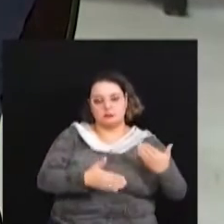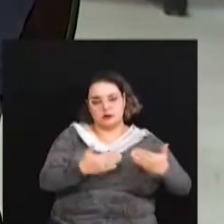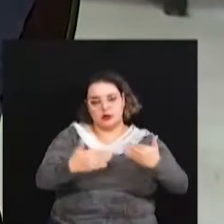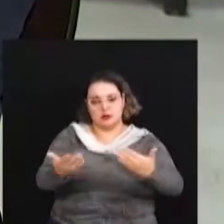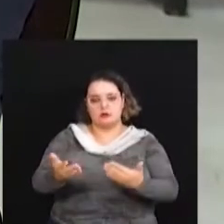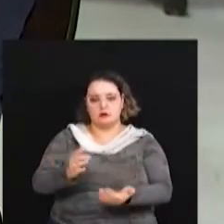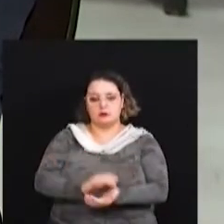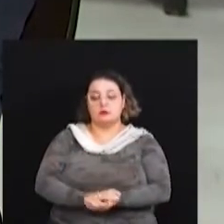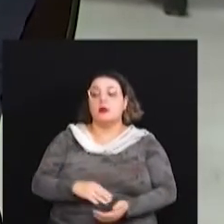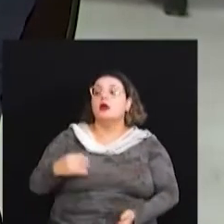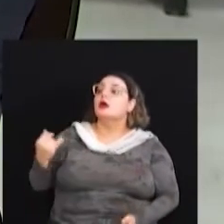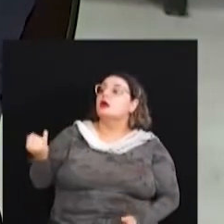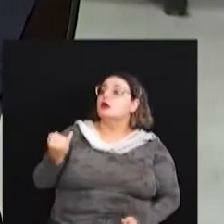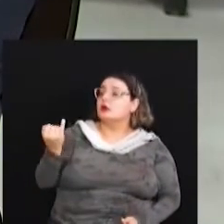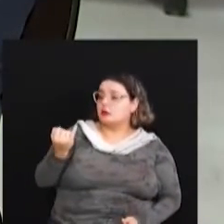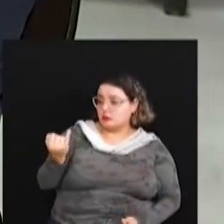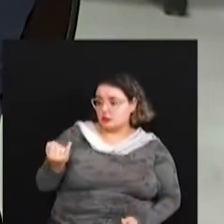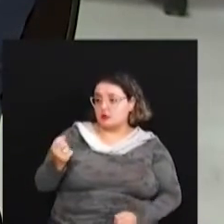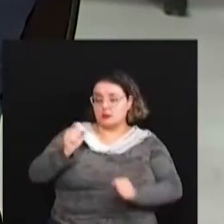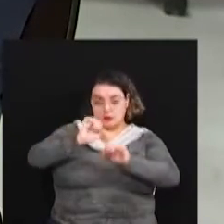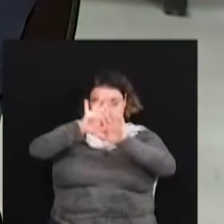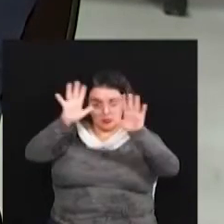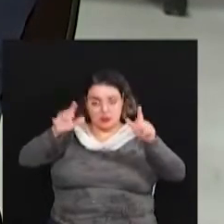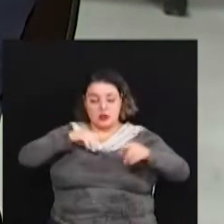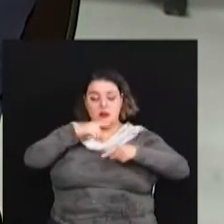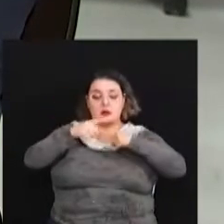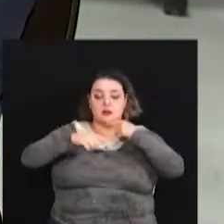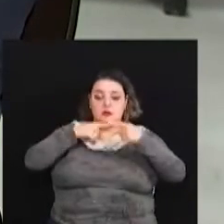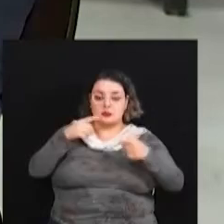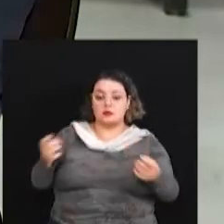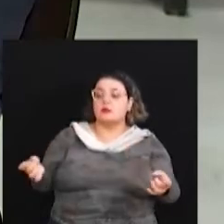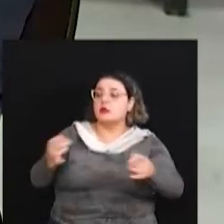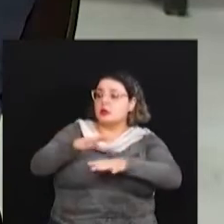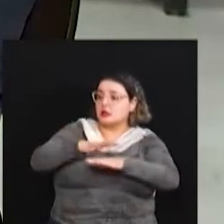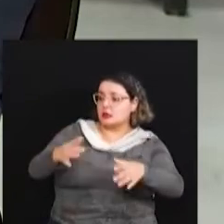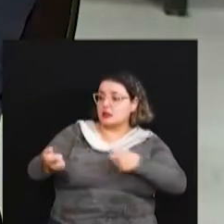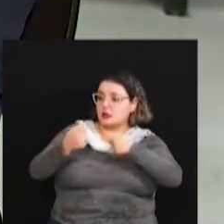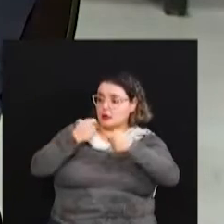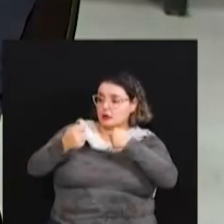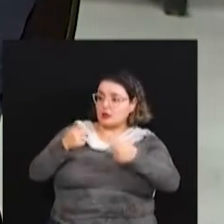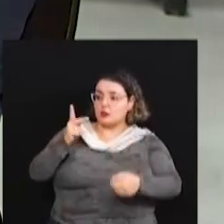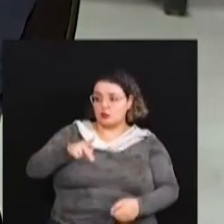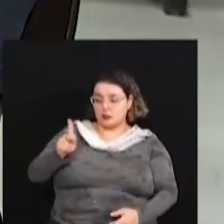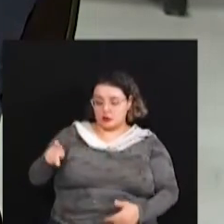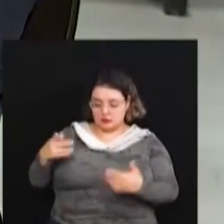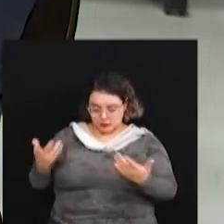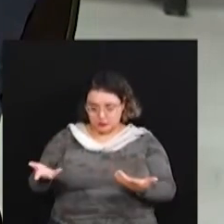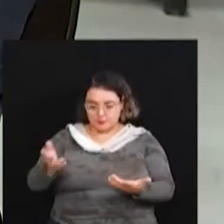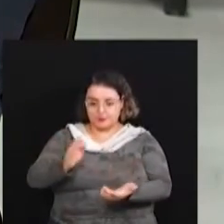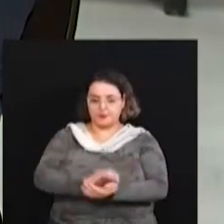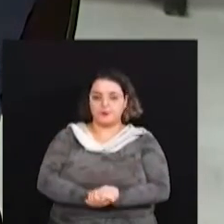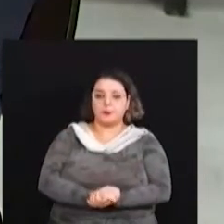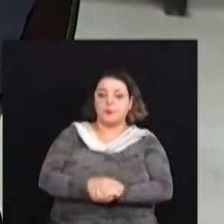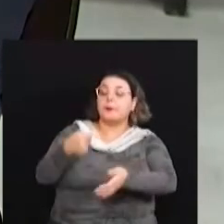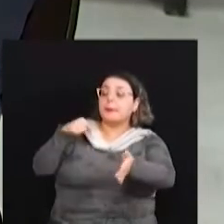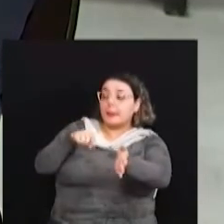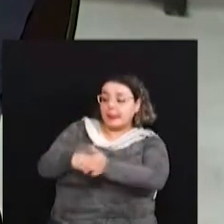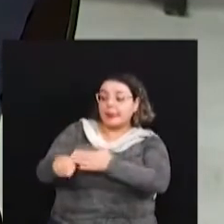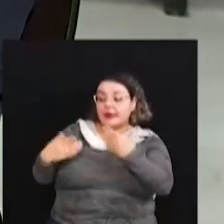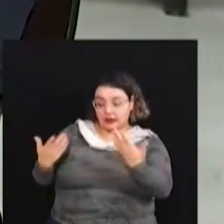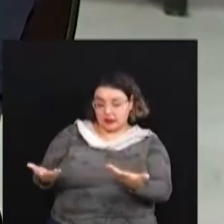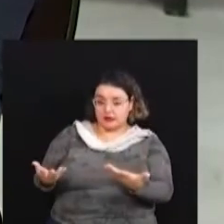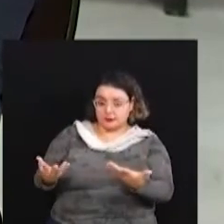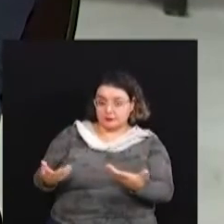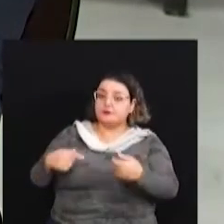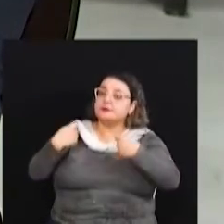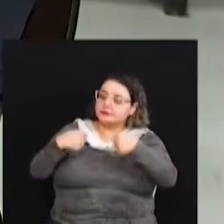tempo. Muito importante, então, esclarecer essas dúvidas. Para a gente encerrar a nossa entrevista, professor, fazer uma pergunta muito